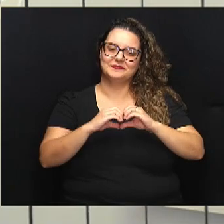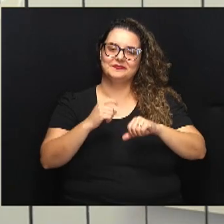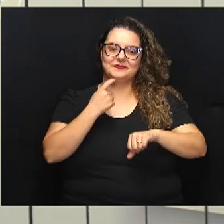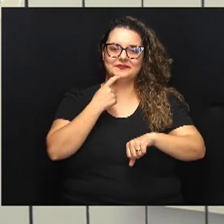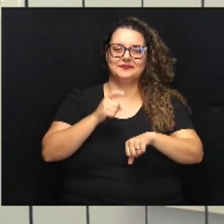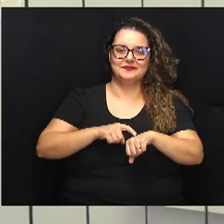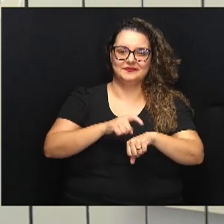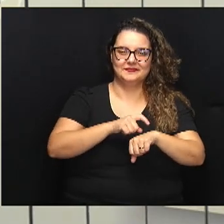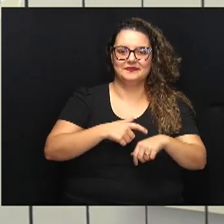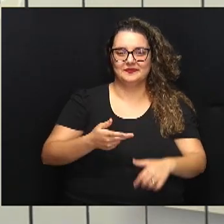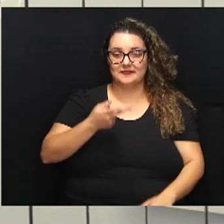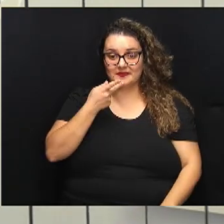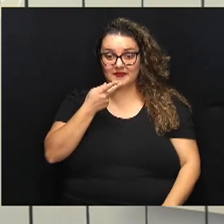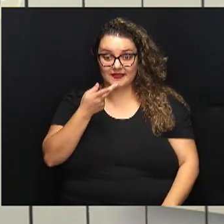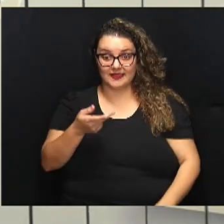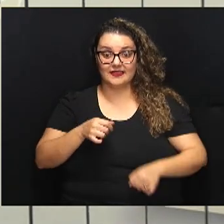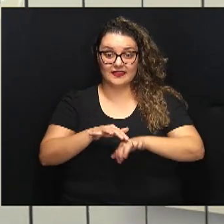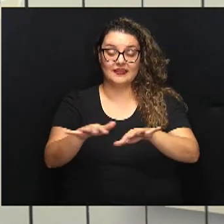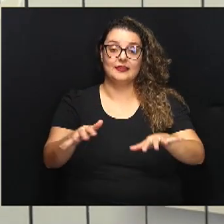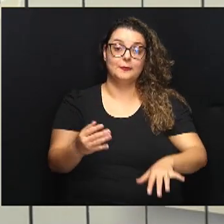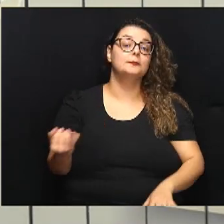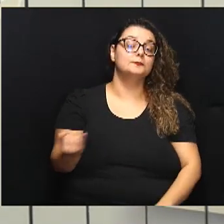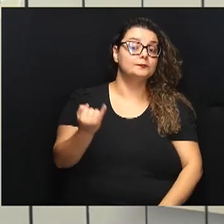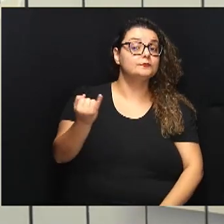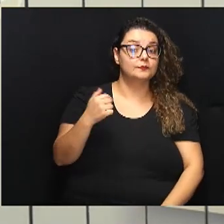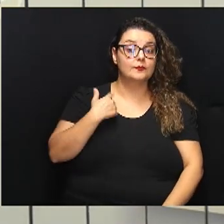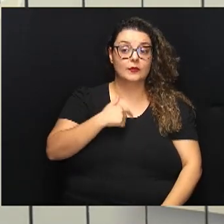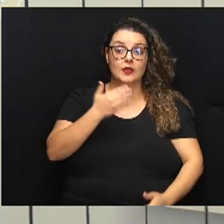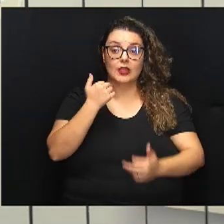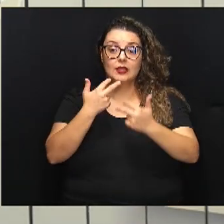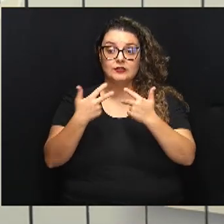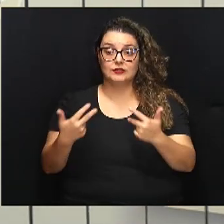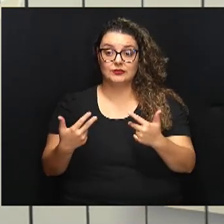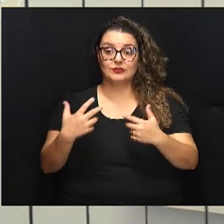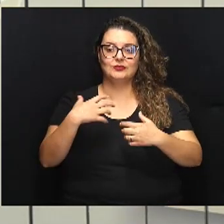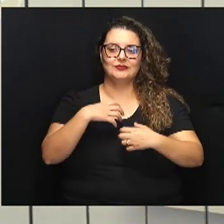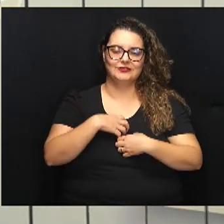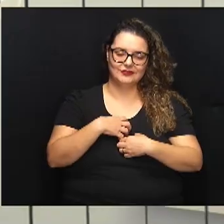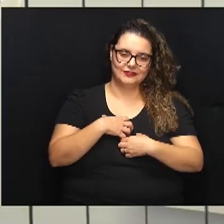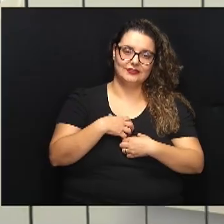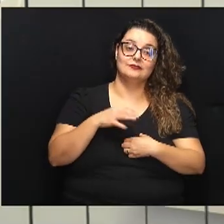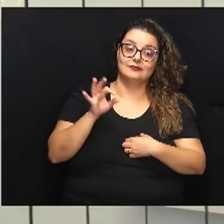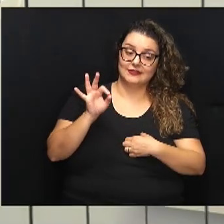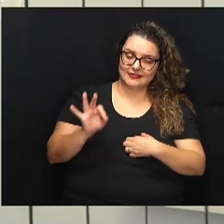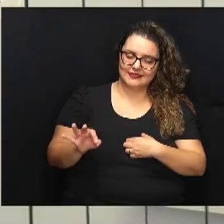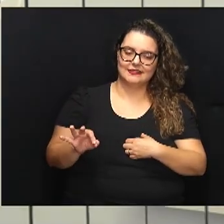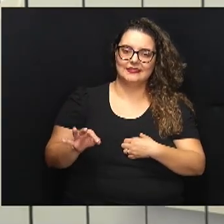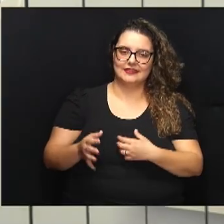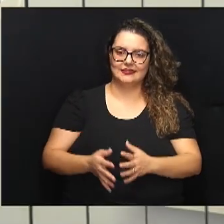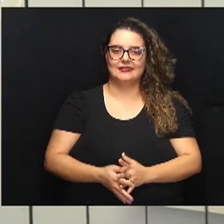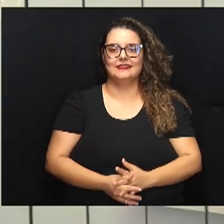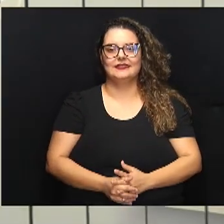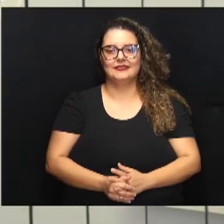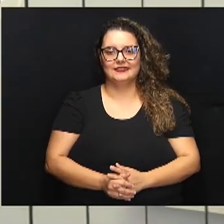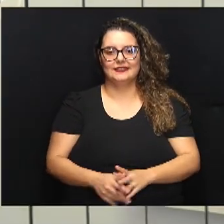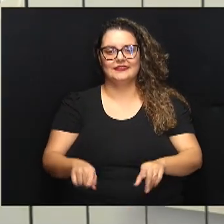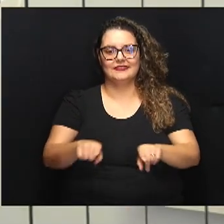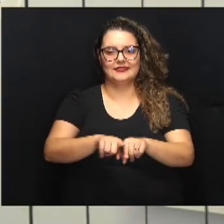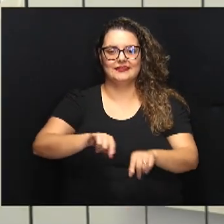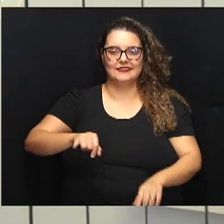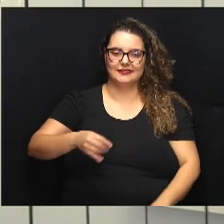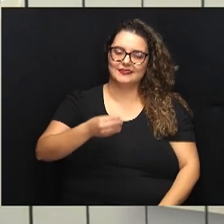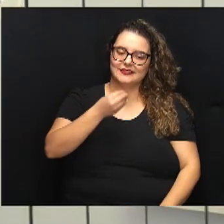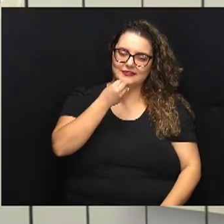e repercutindo também, mas a importância, né, da gente se alimentar de uma maneira correta, né, e também aproveitar